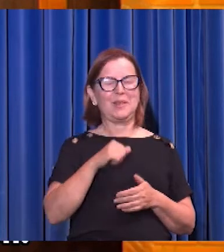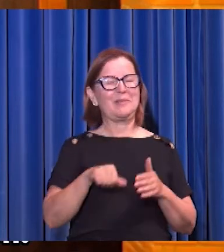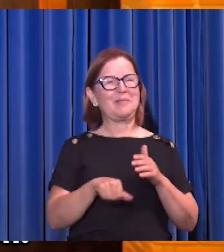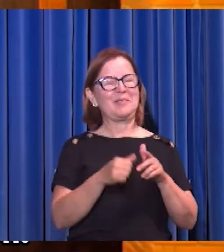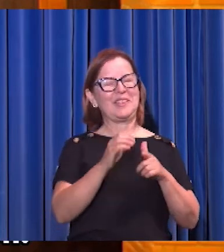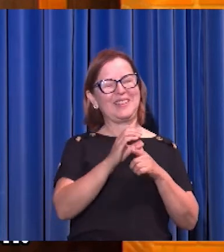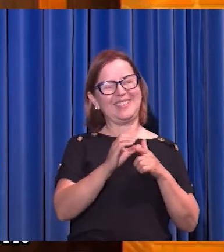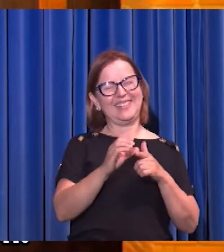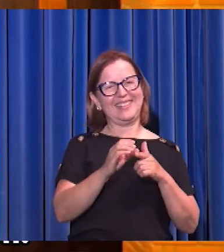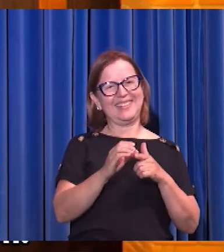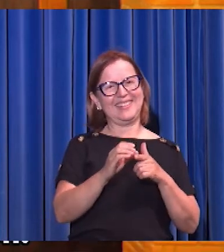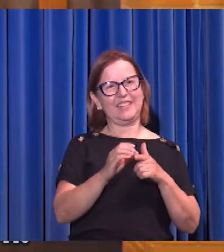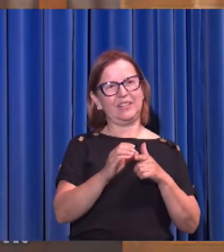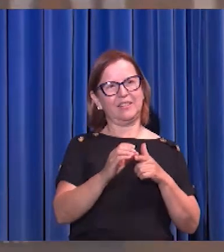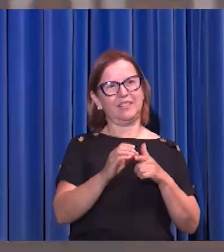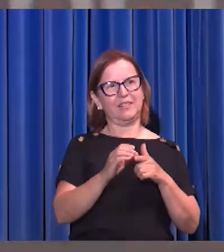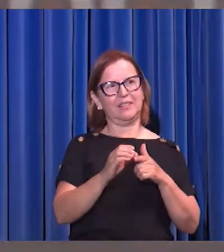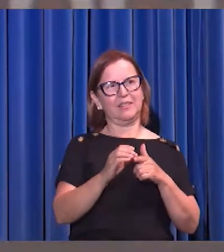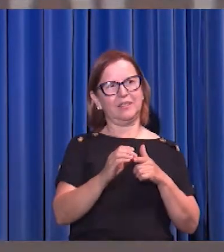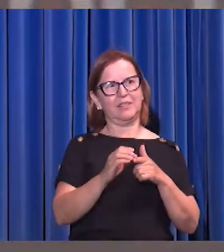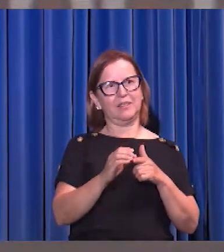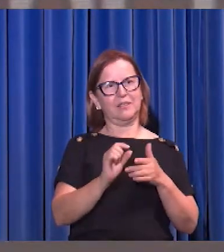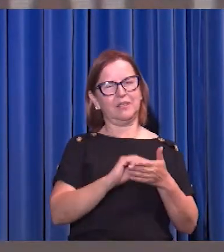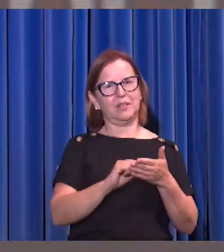Coríntios 1,18.